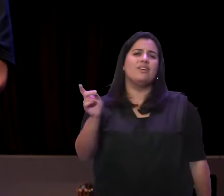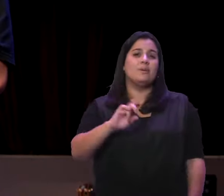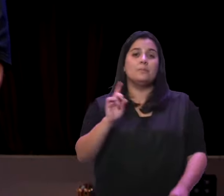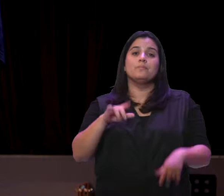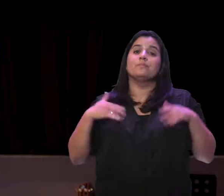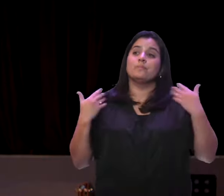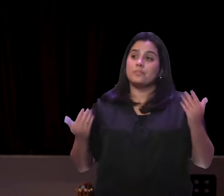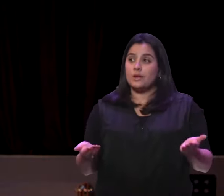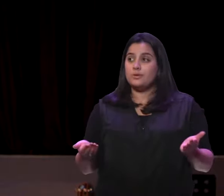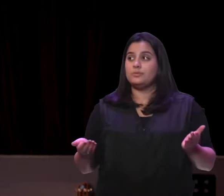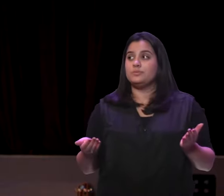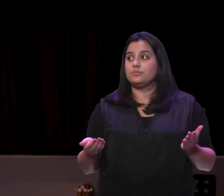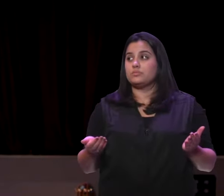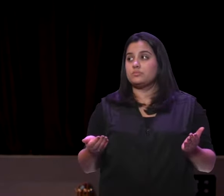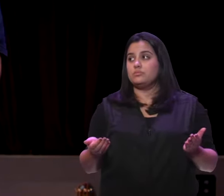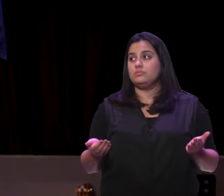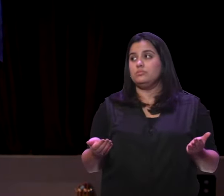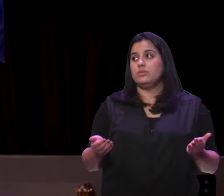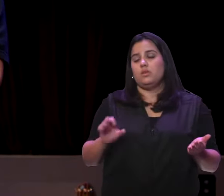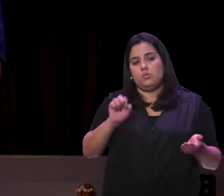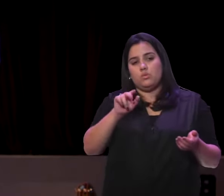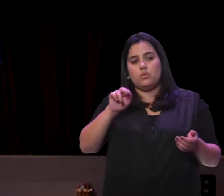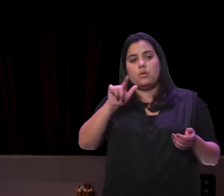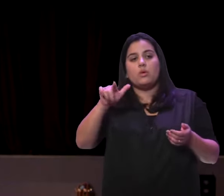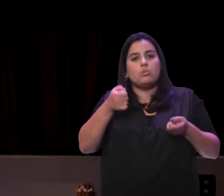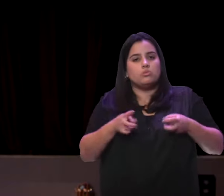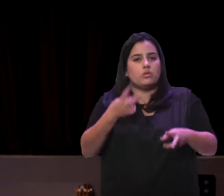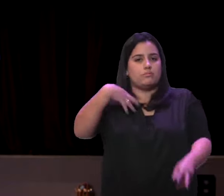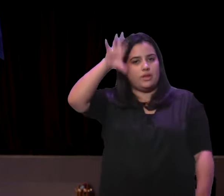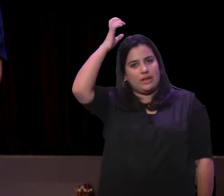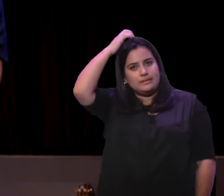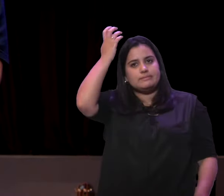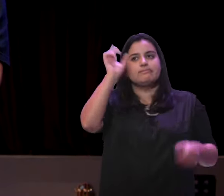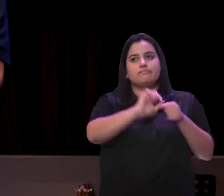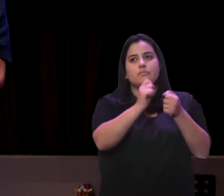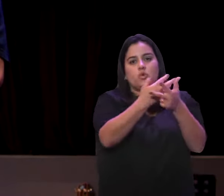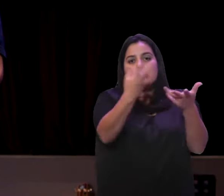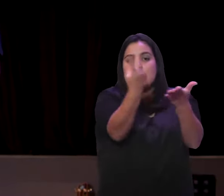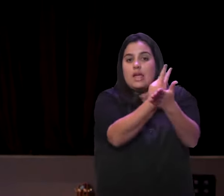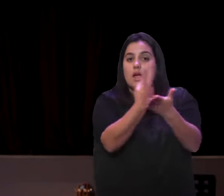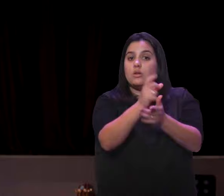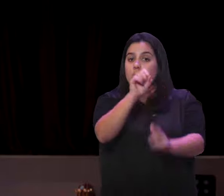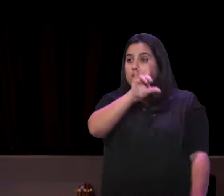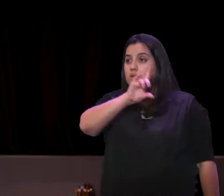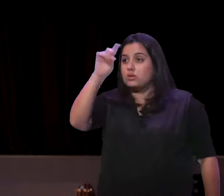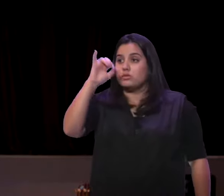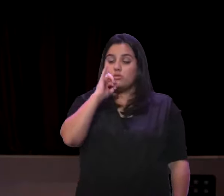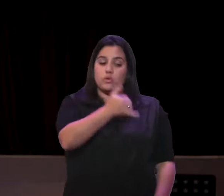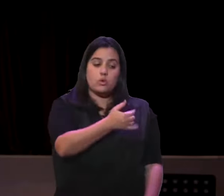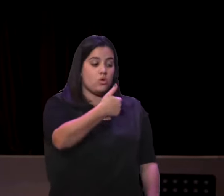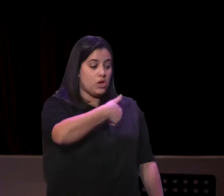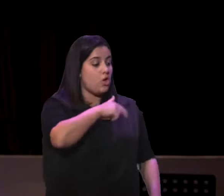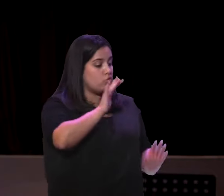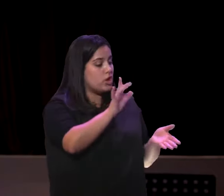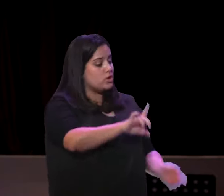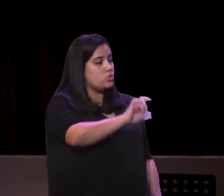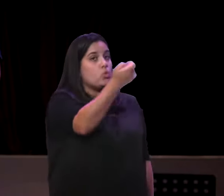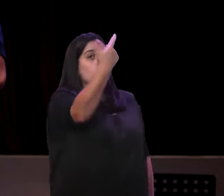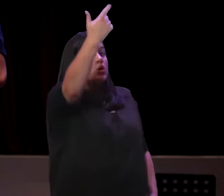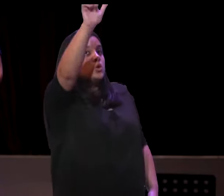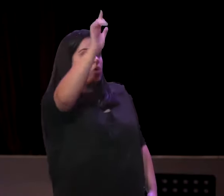que logo que ele começou a reinar e começou a fazer uma série de besteiras, Deus falou para ele: eu já escolhi outro homem